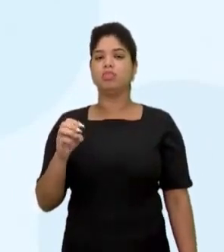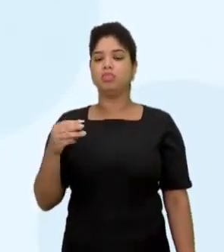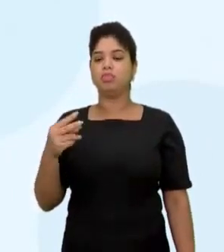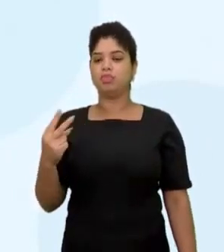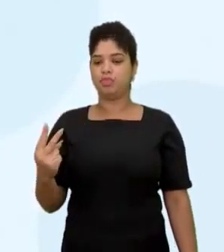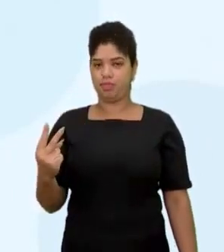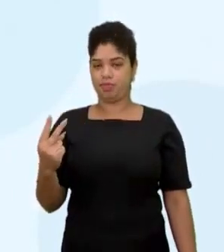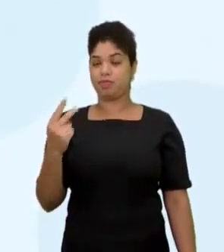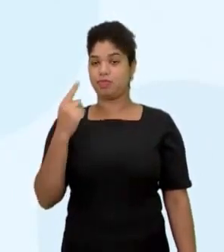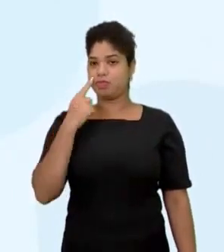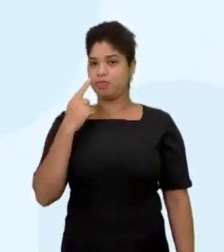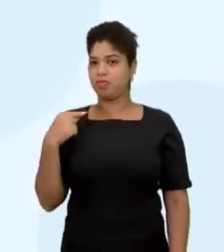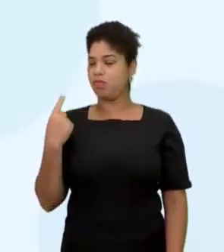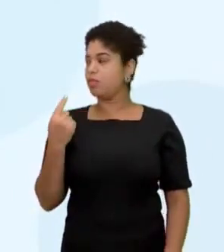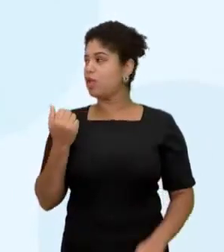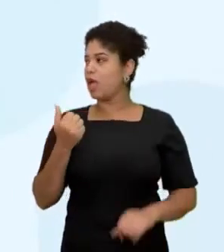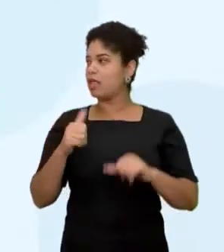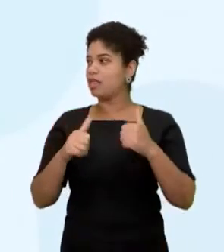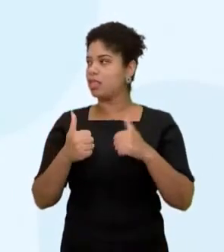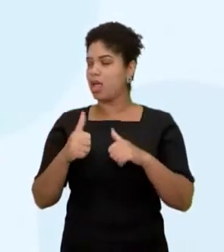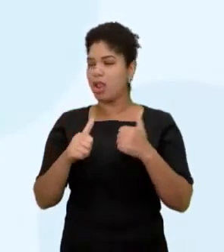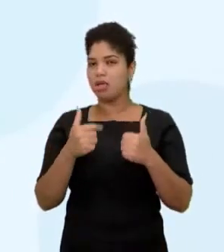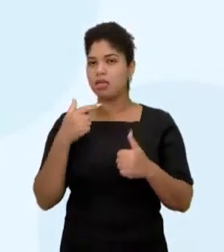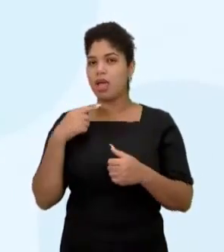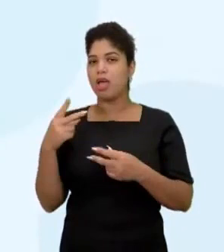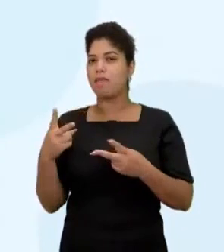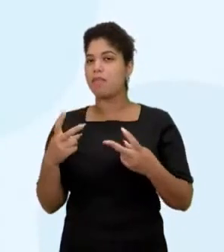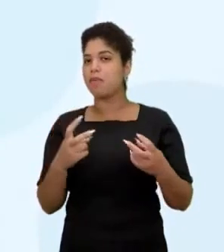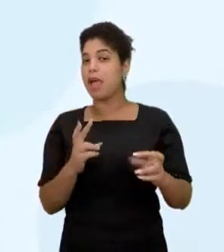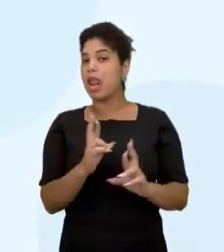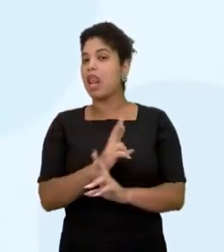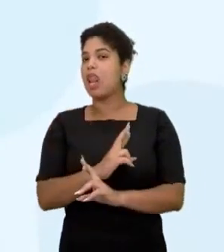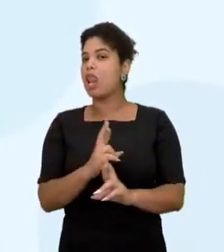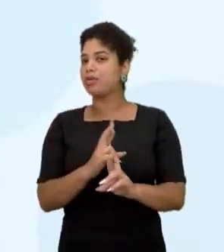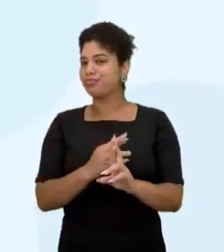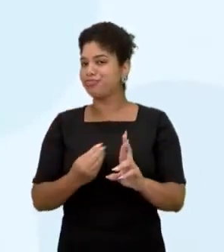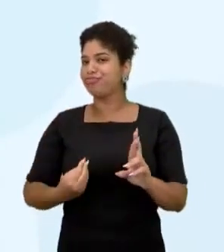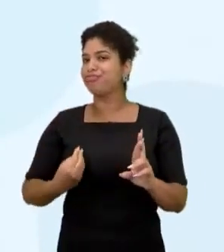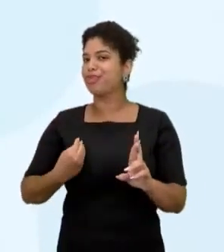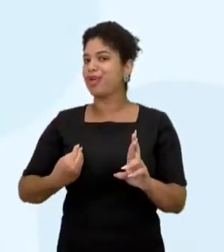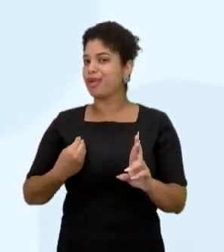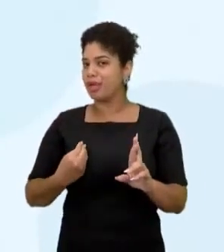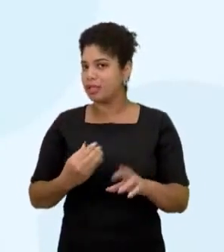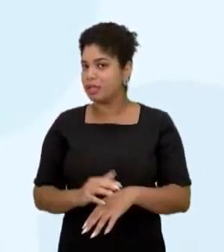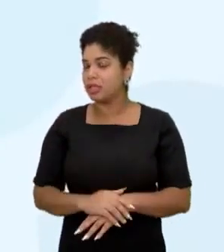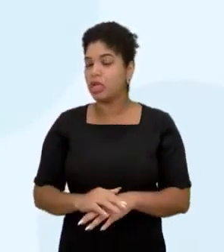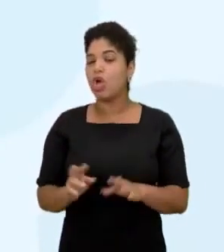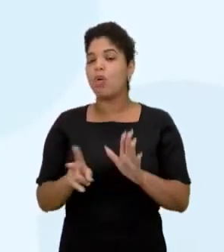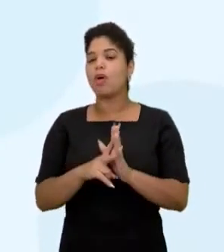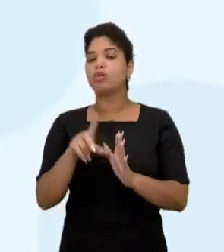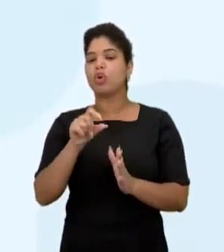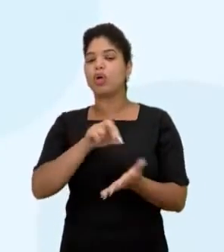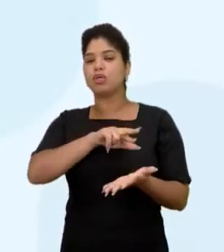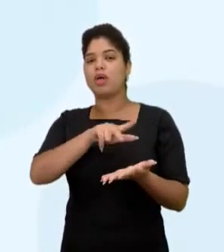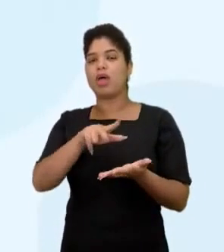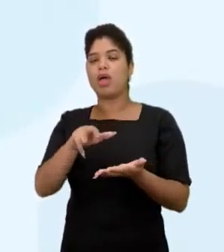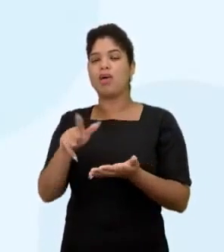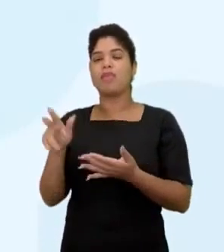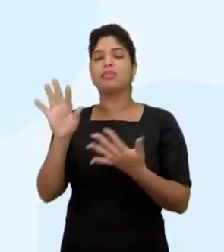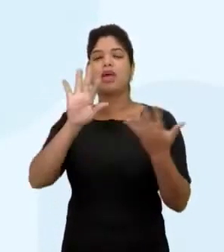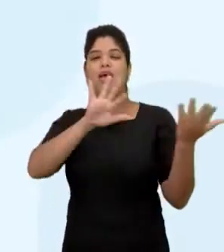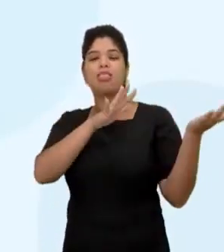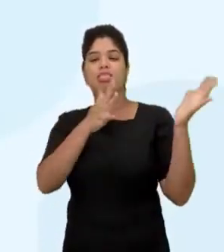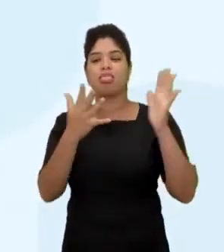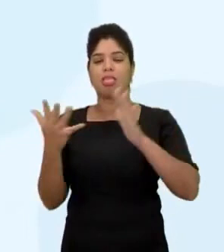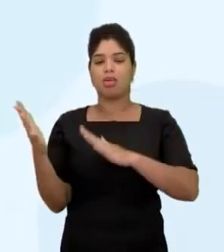EF08G32. Analisar relações conflituosas e contraditórias na apropriação de recursos naturais